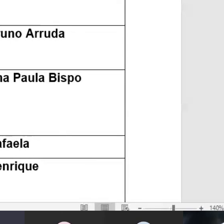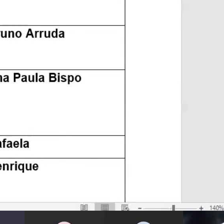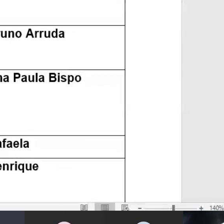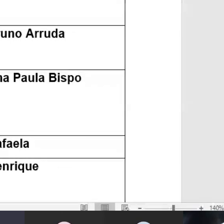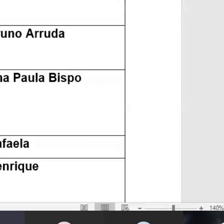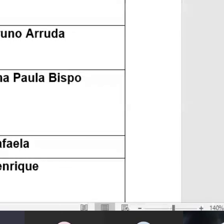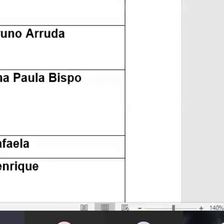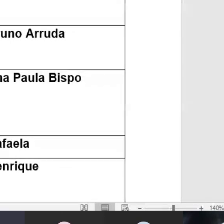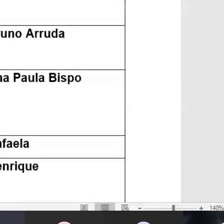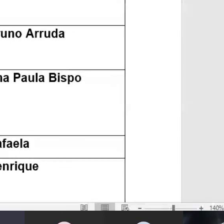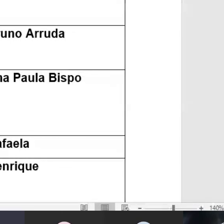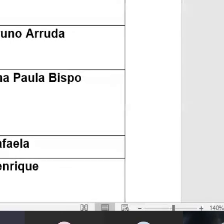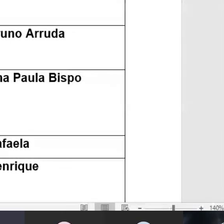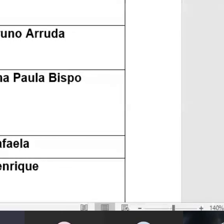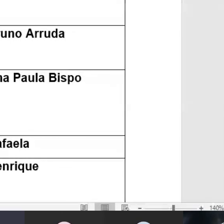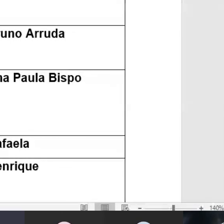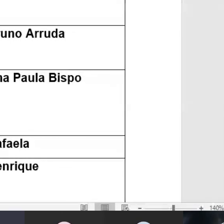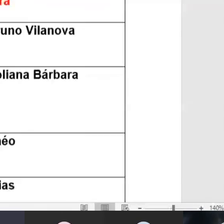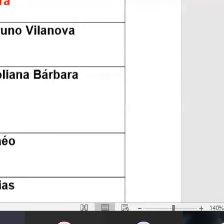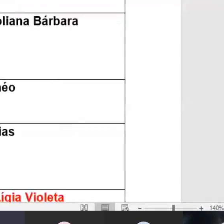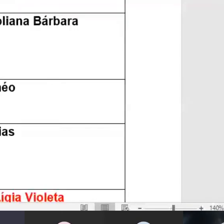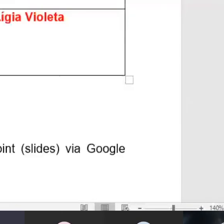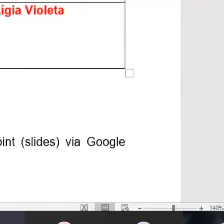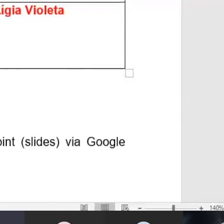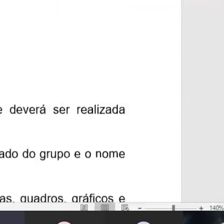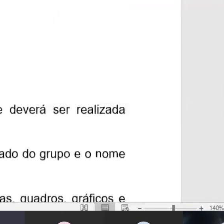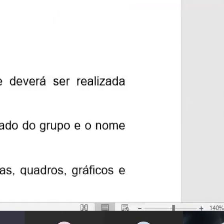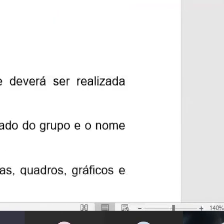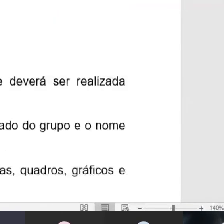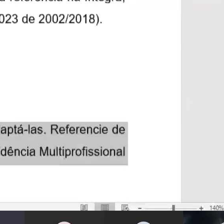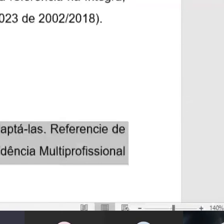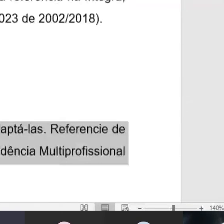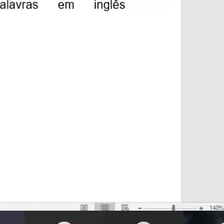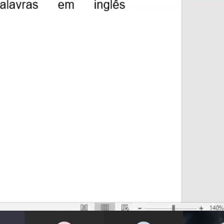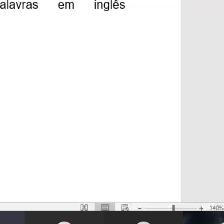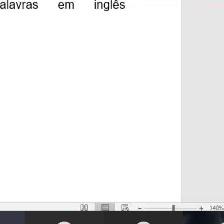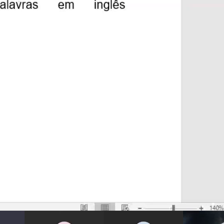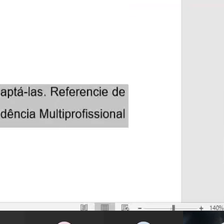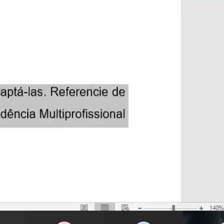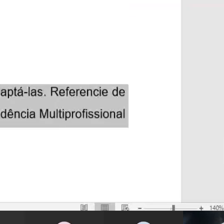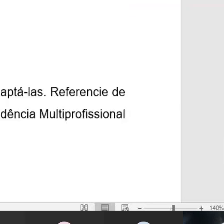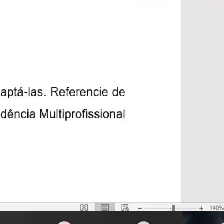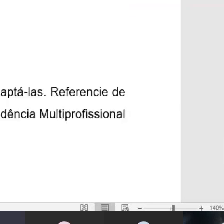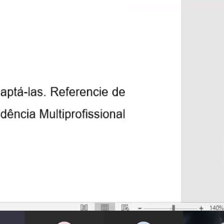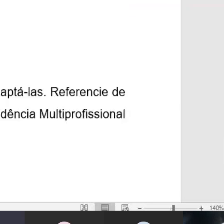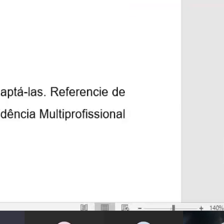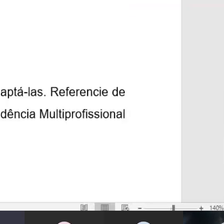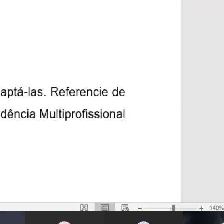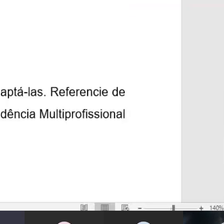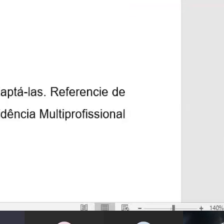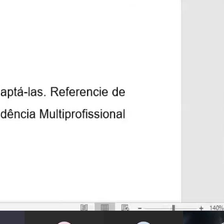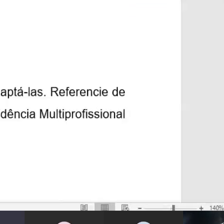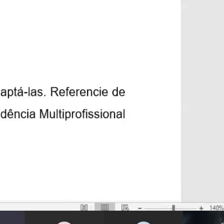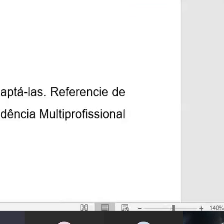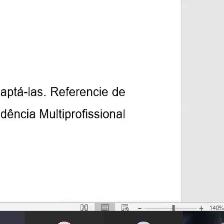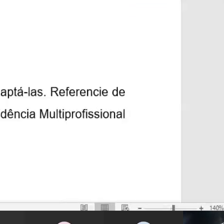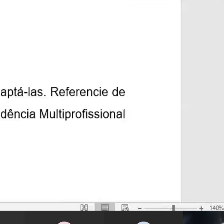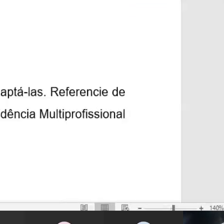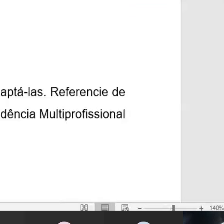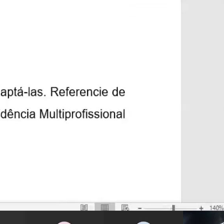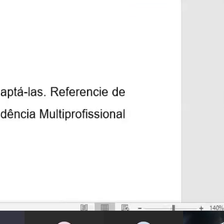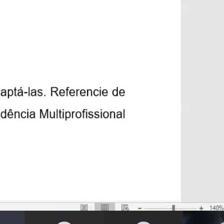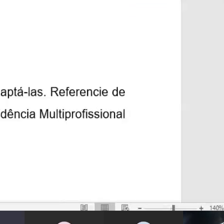menos, para fazer as perguntas? Tipo, quantas perguntas a gente tem que fazer? Ou fica a critério do grupo? Não, tá aqui,